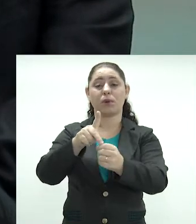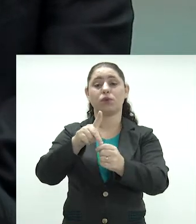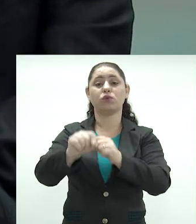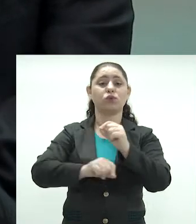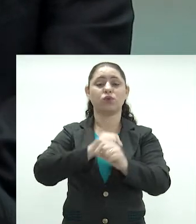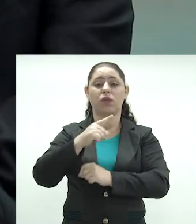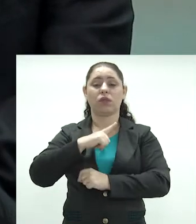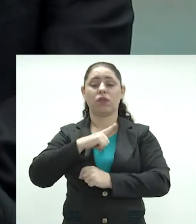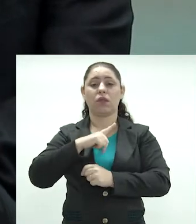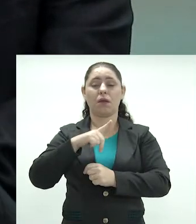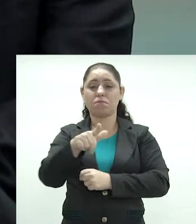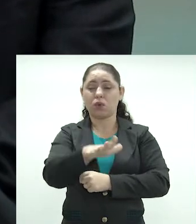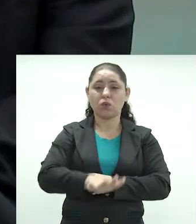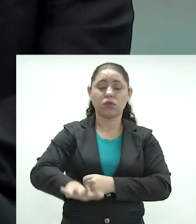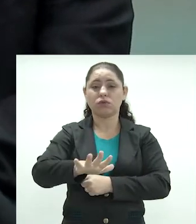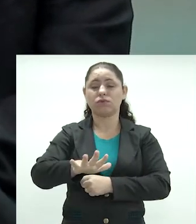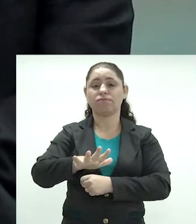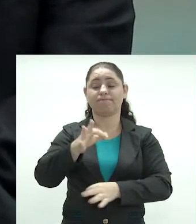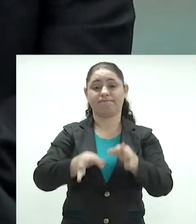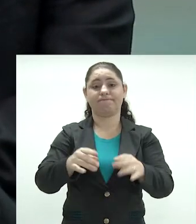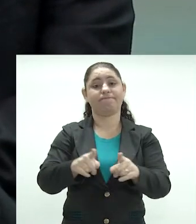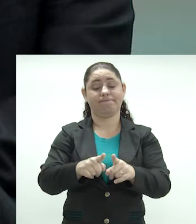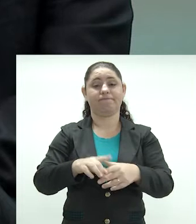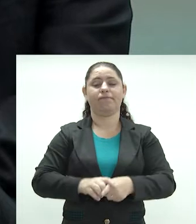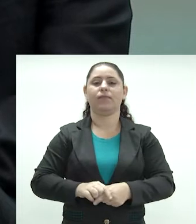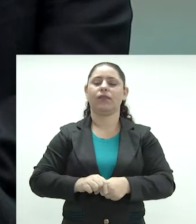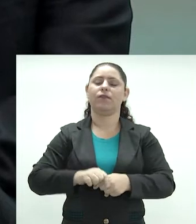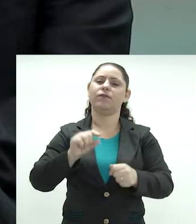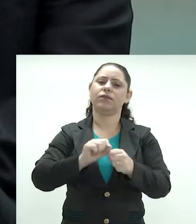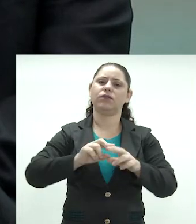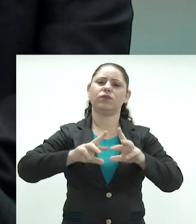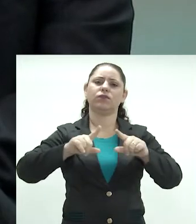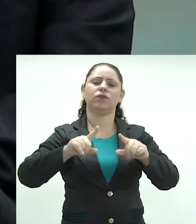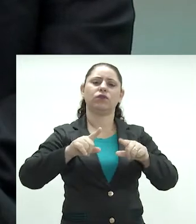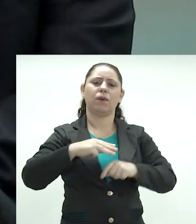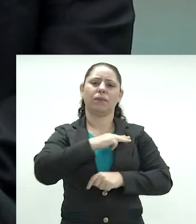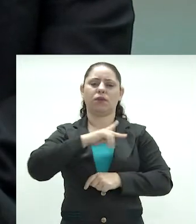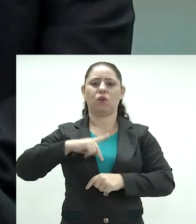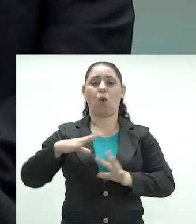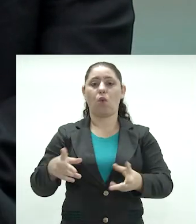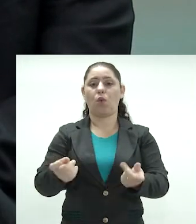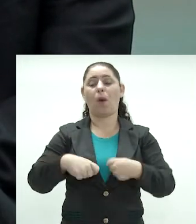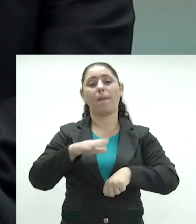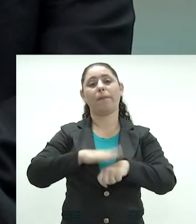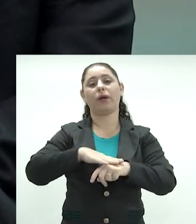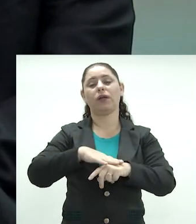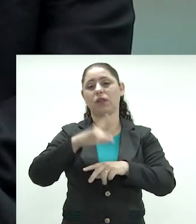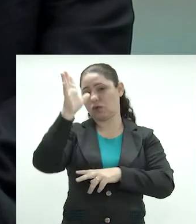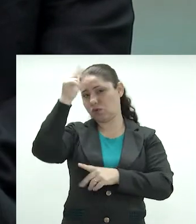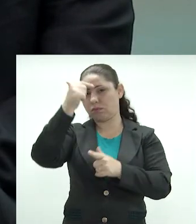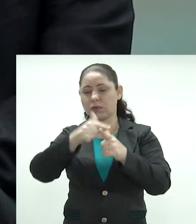promotor, como foi bem dito aí, a ocupar o cargo de Procurador-Geral de Justiça, estamos tentando fazer diferente. fazer com que o Ministério Público seja cada vez